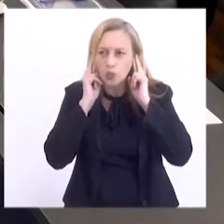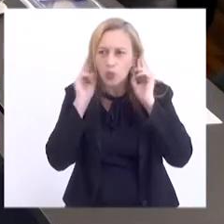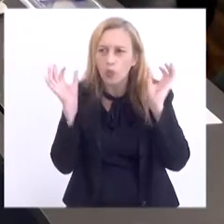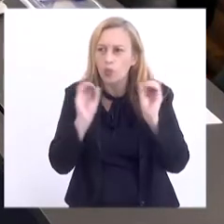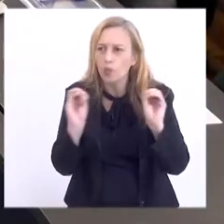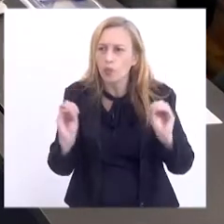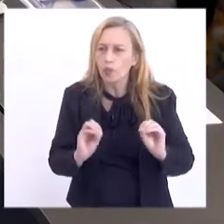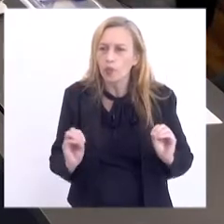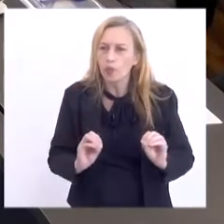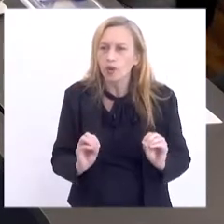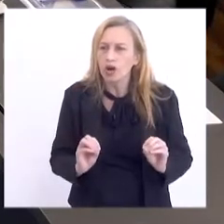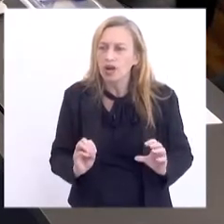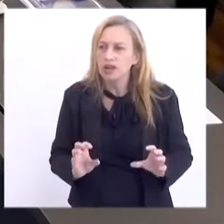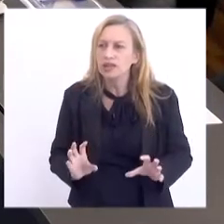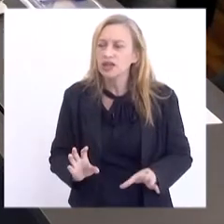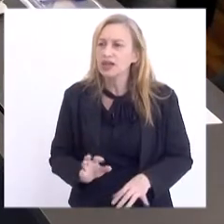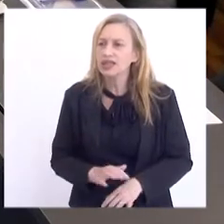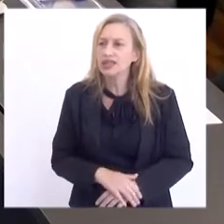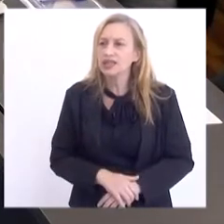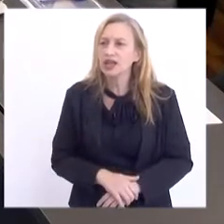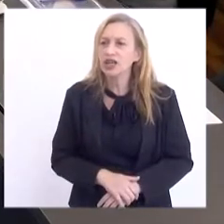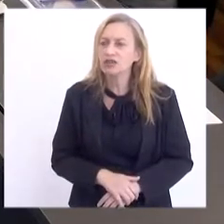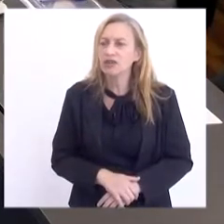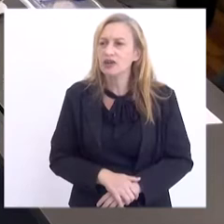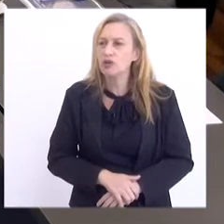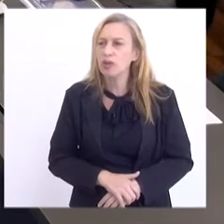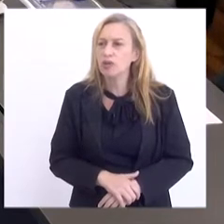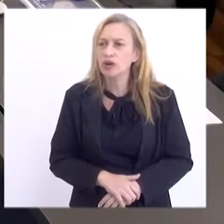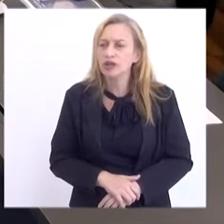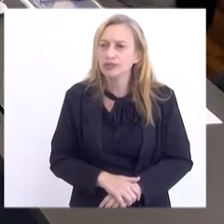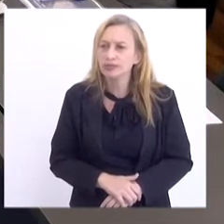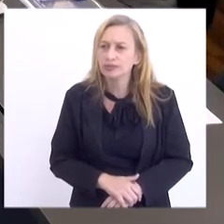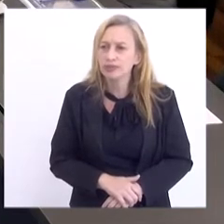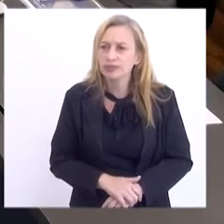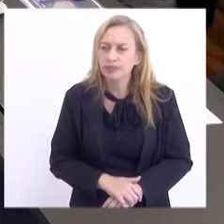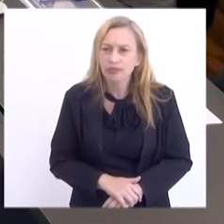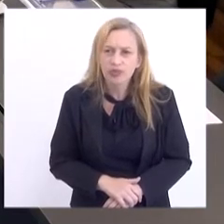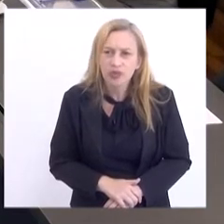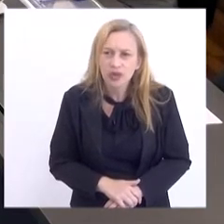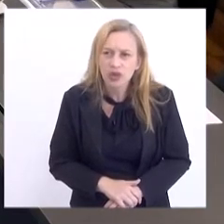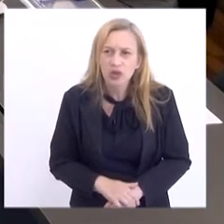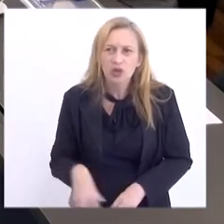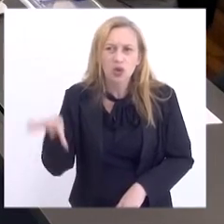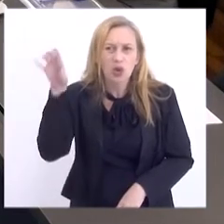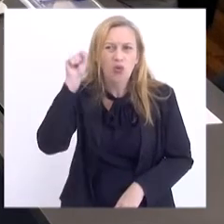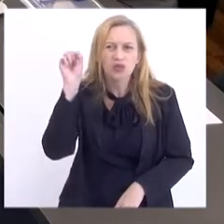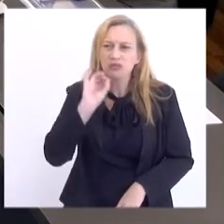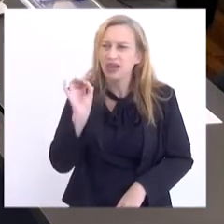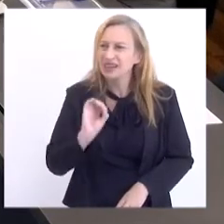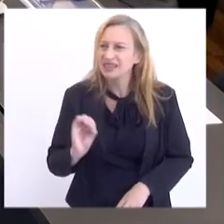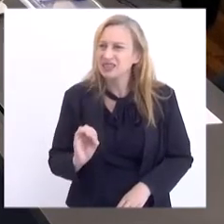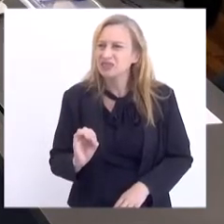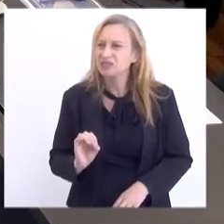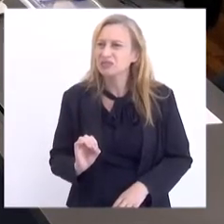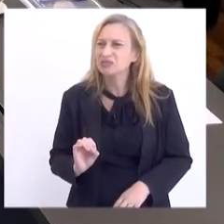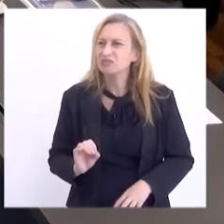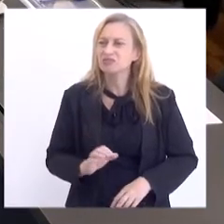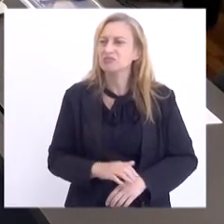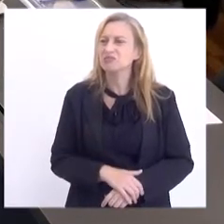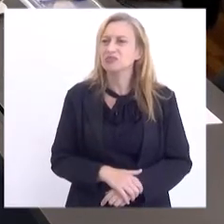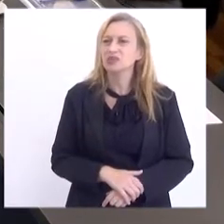é muito antes não não é eu posso jogar fora não